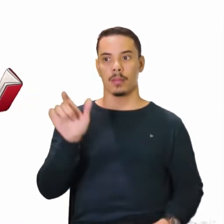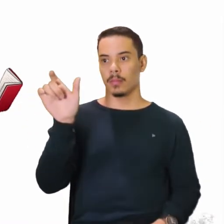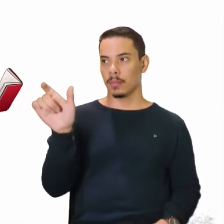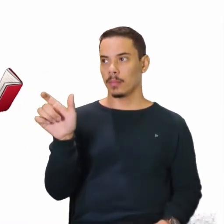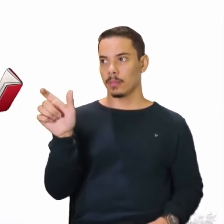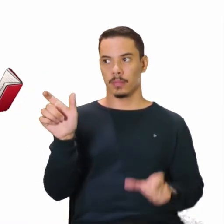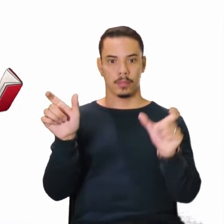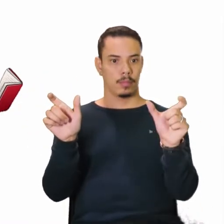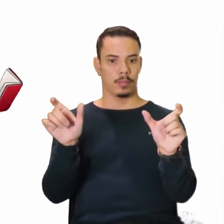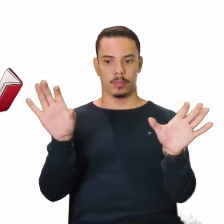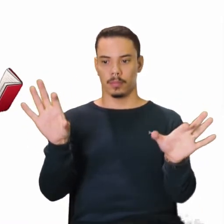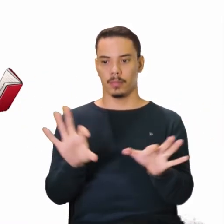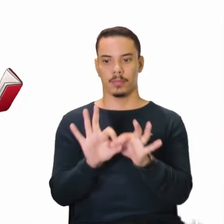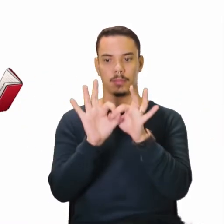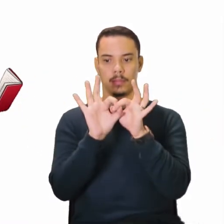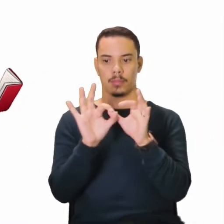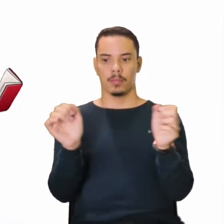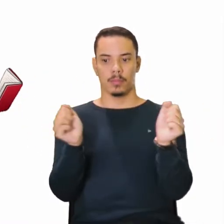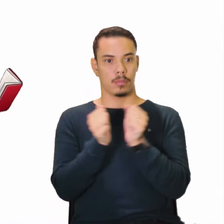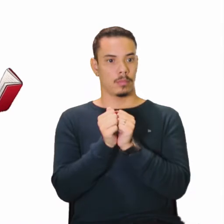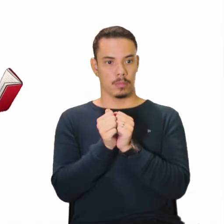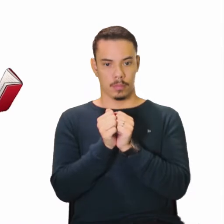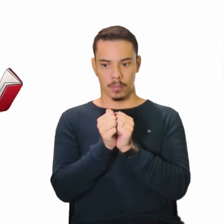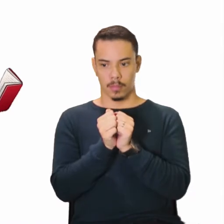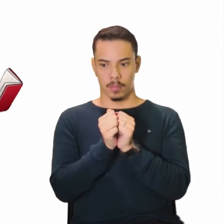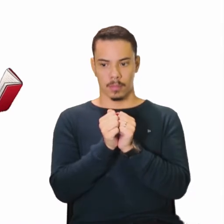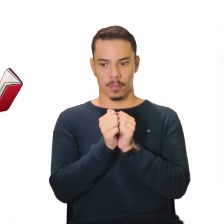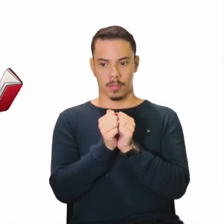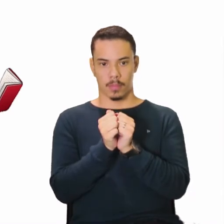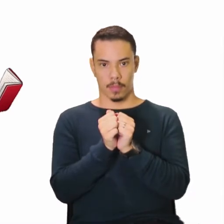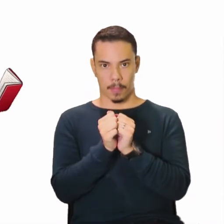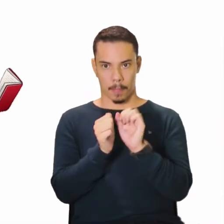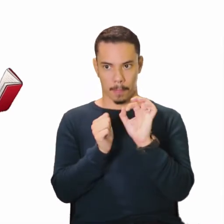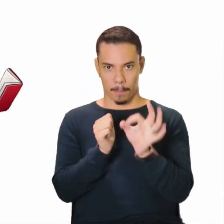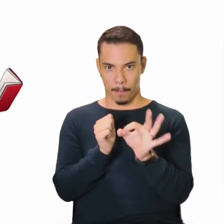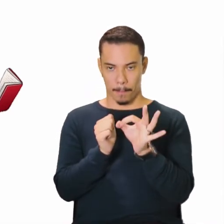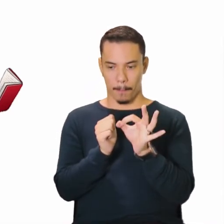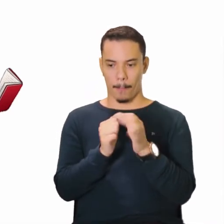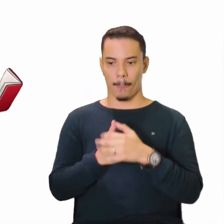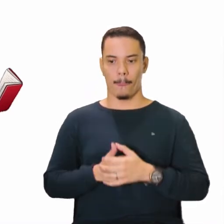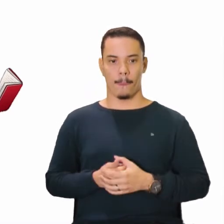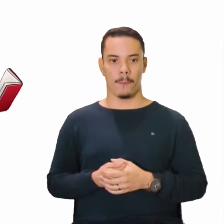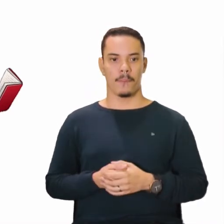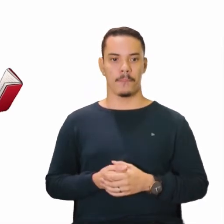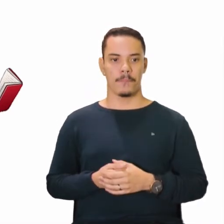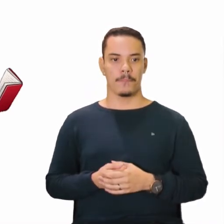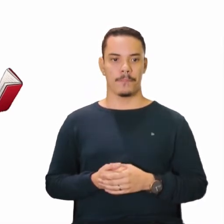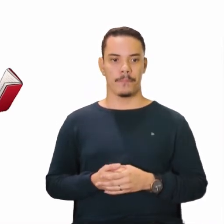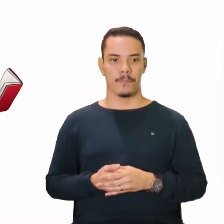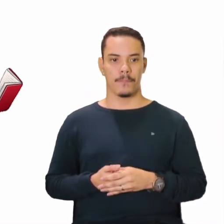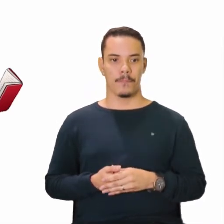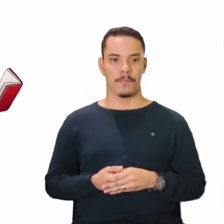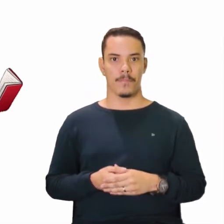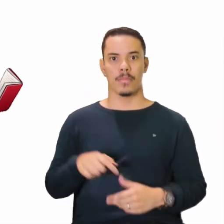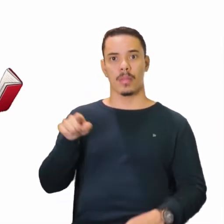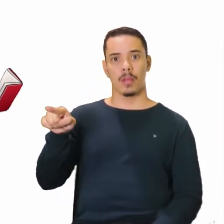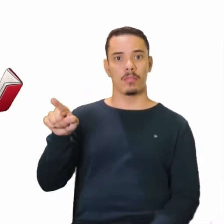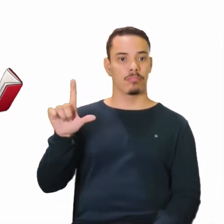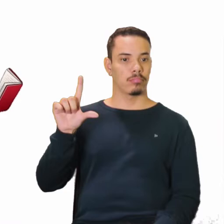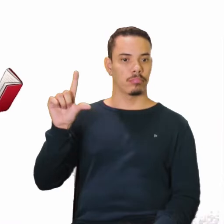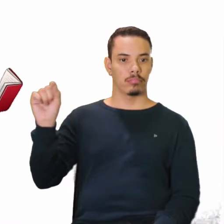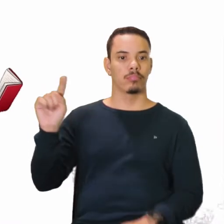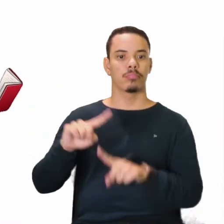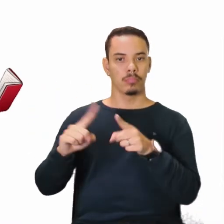palavra, né, e esta outra em uma oração. Beleza. B. Ela saiu,